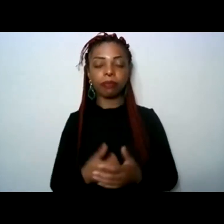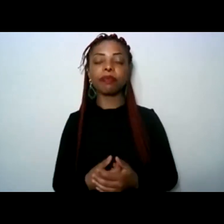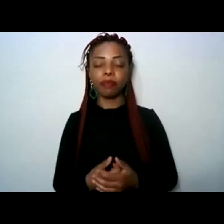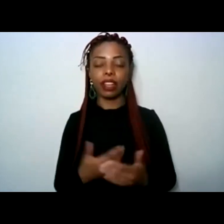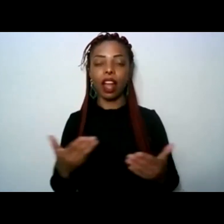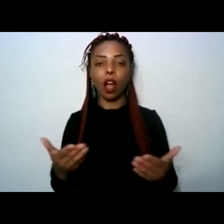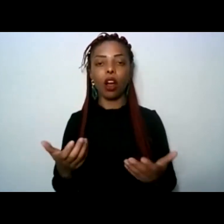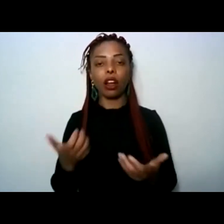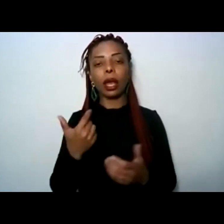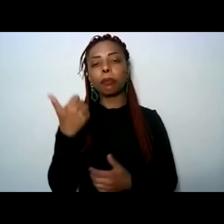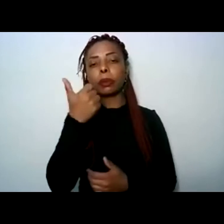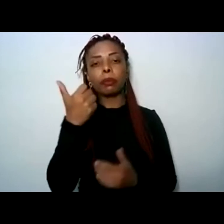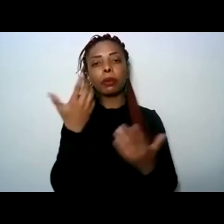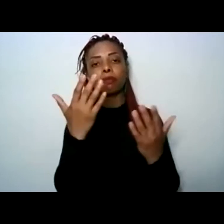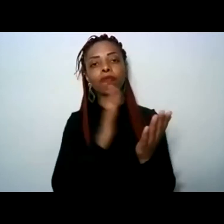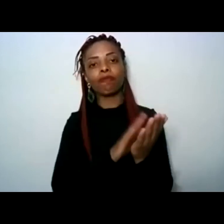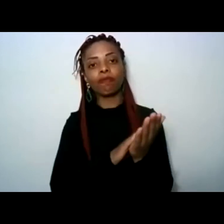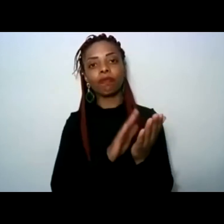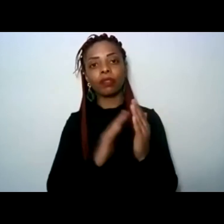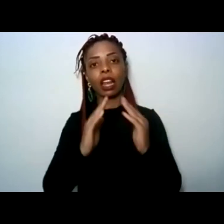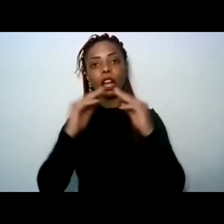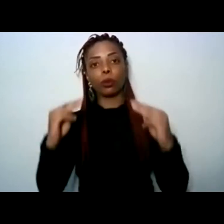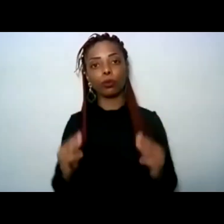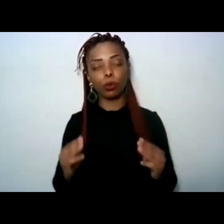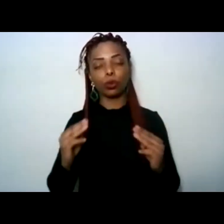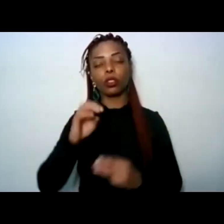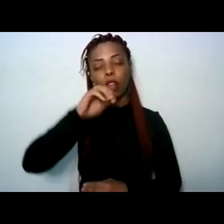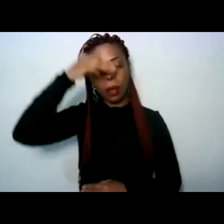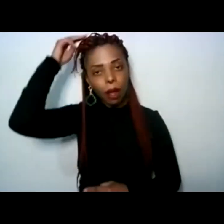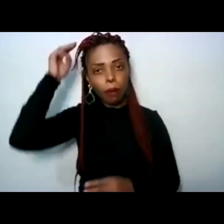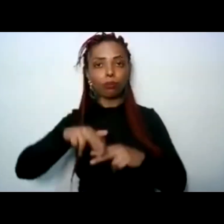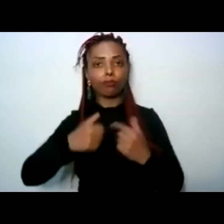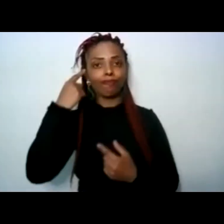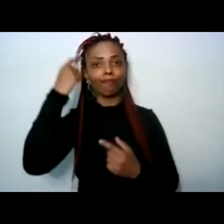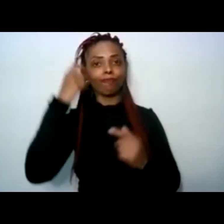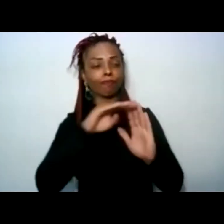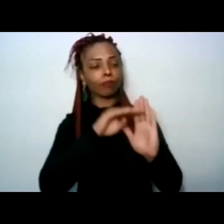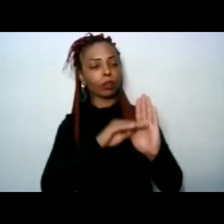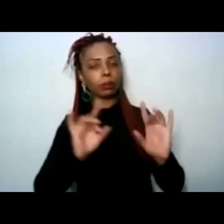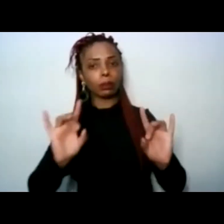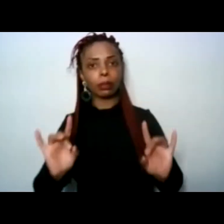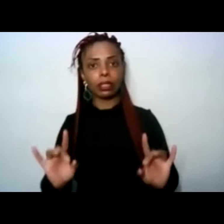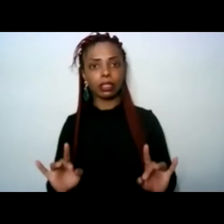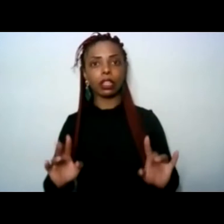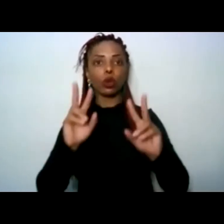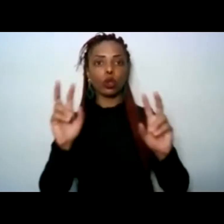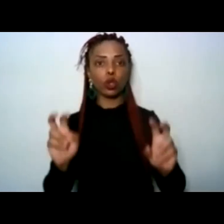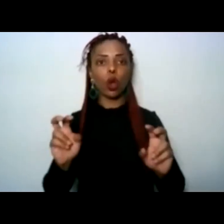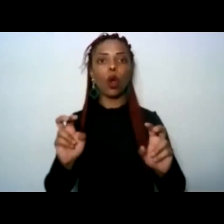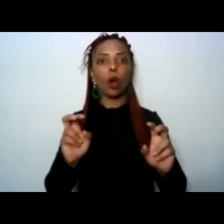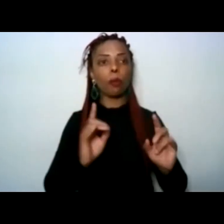Casa Museu Emma Klabin por essa iniciativa, por essa programação especial, voltada a discutir patrimônio, memória,